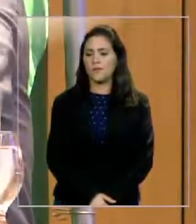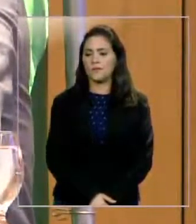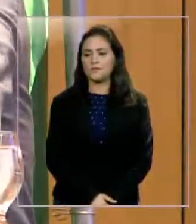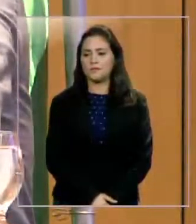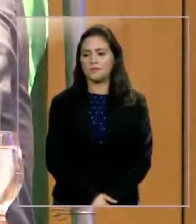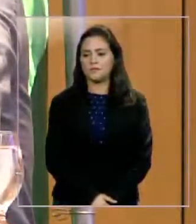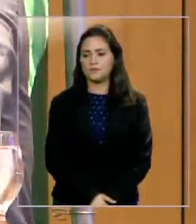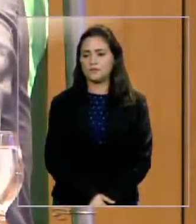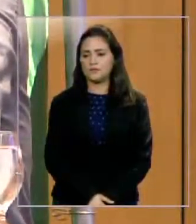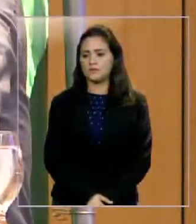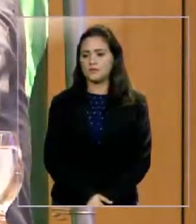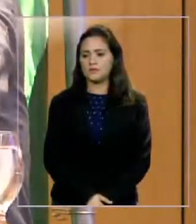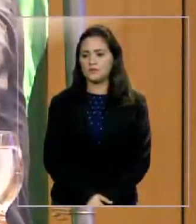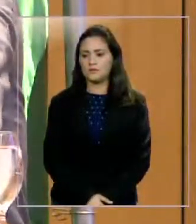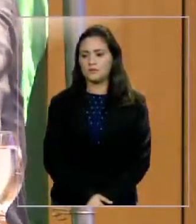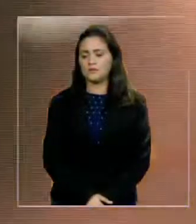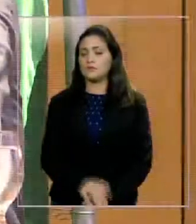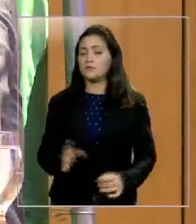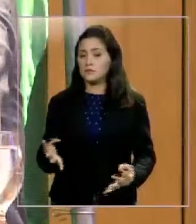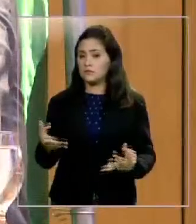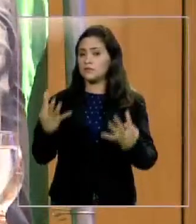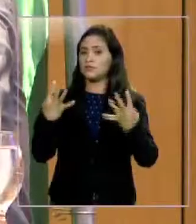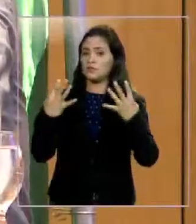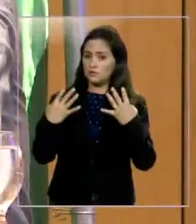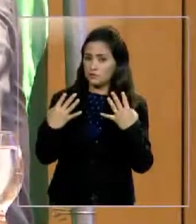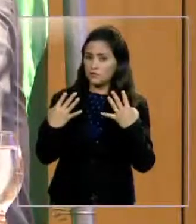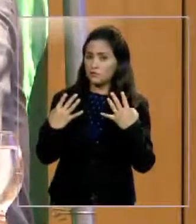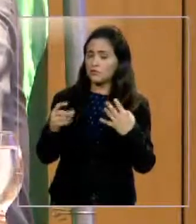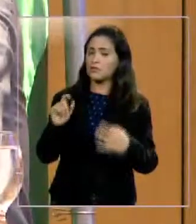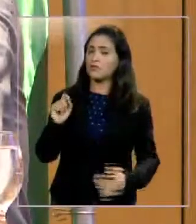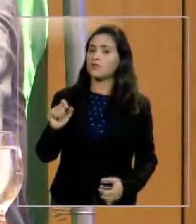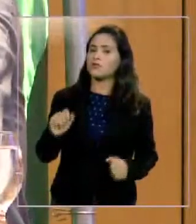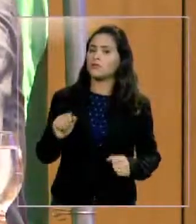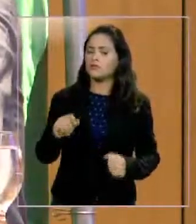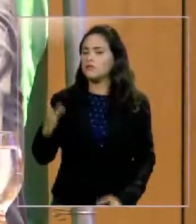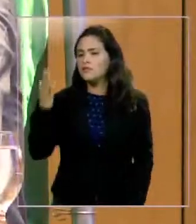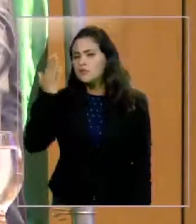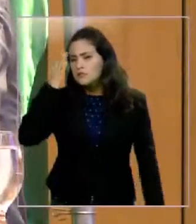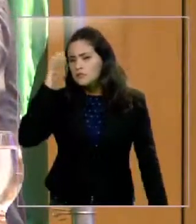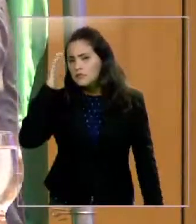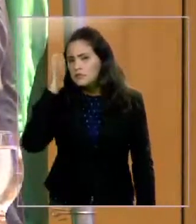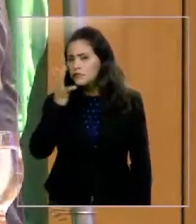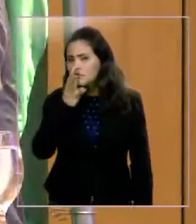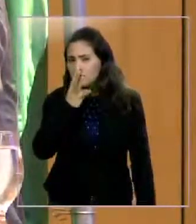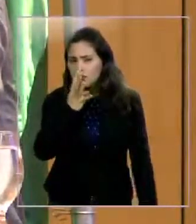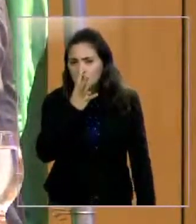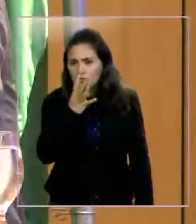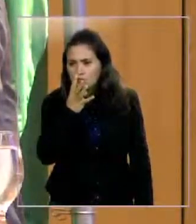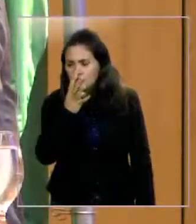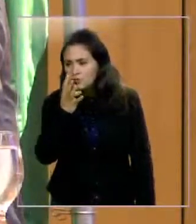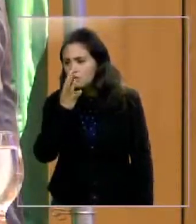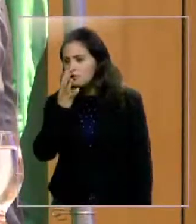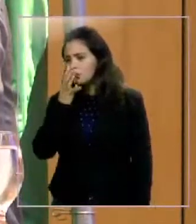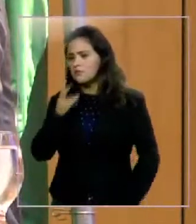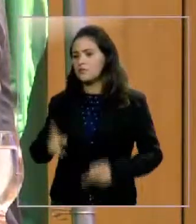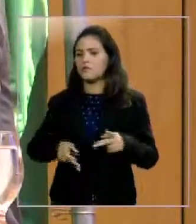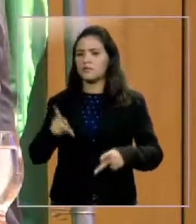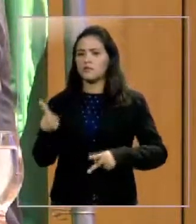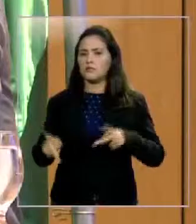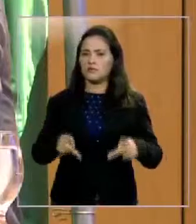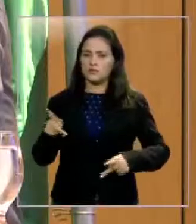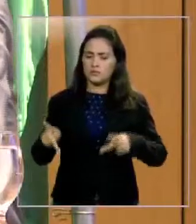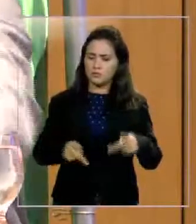compreensão, um pouco mais de atenção e que pudessem ouvir a população, deputado Bira do